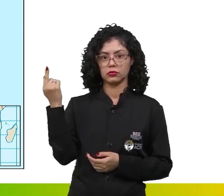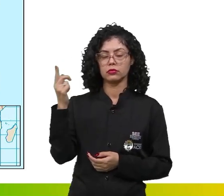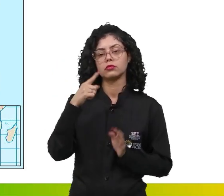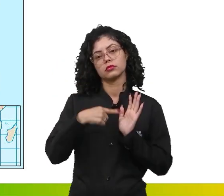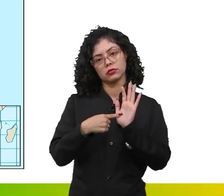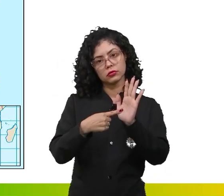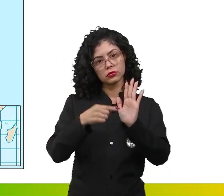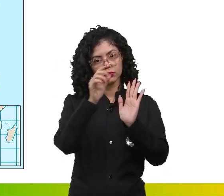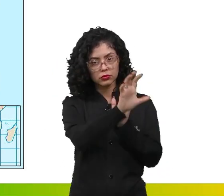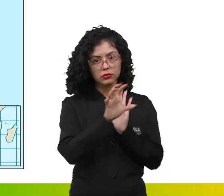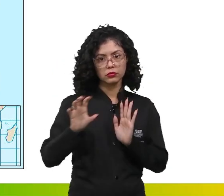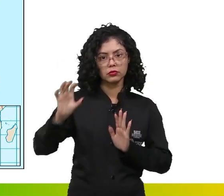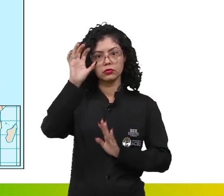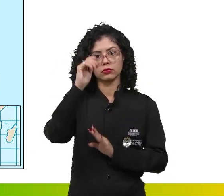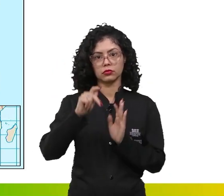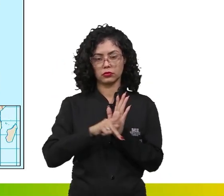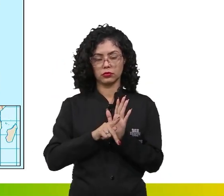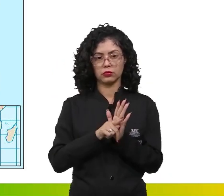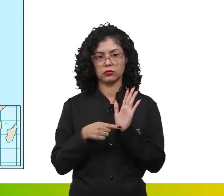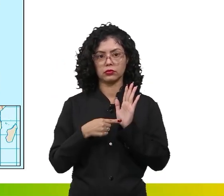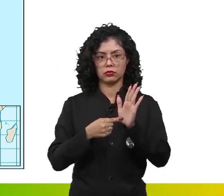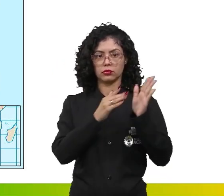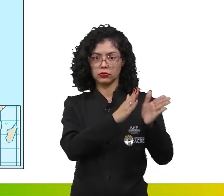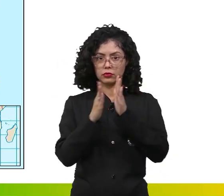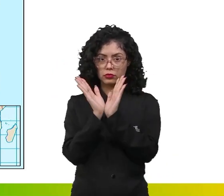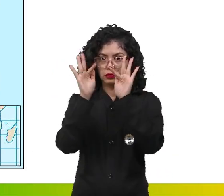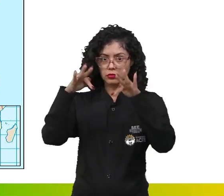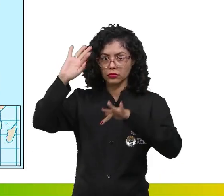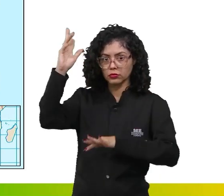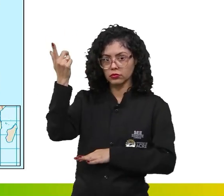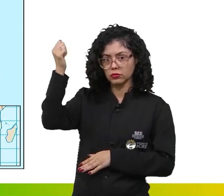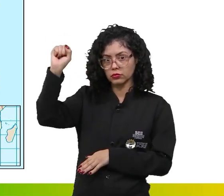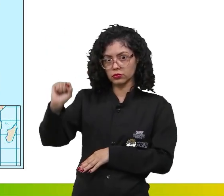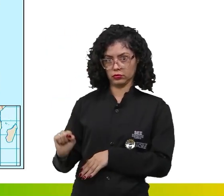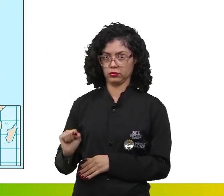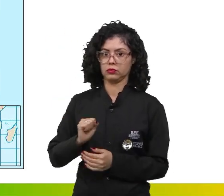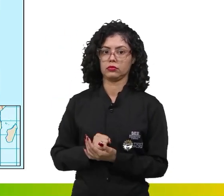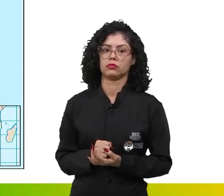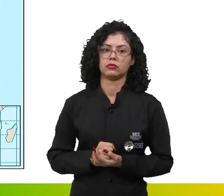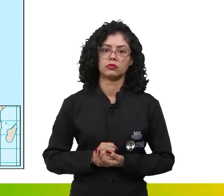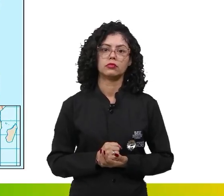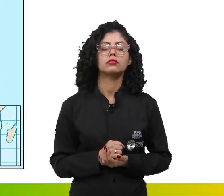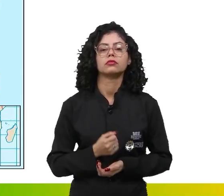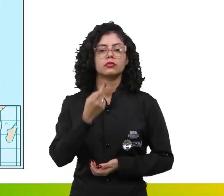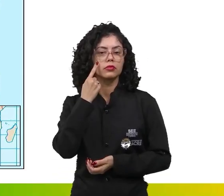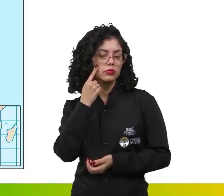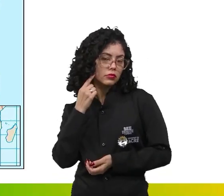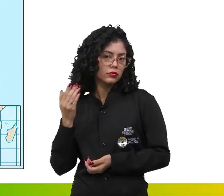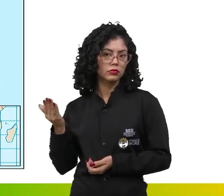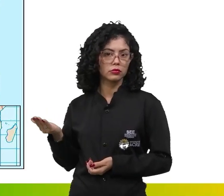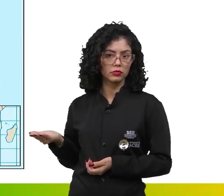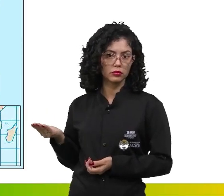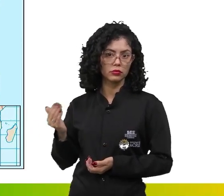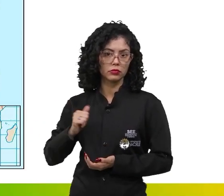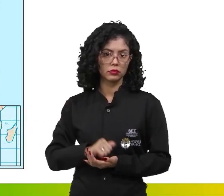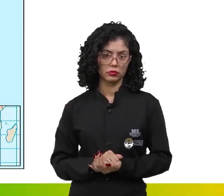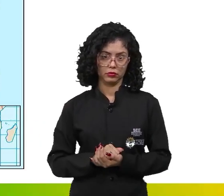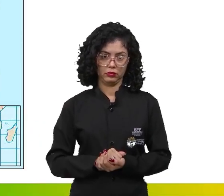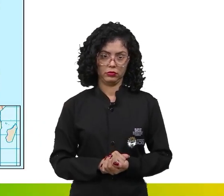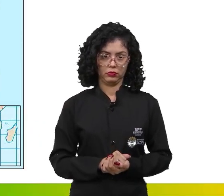geograficamente mostrar para vocês. Isso aqui é a parte final da África do Sul, tá? No mapa na África do Sul, ó. Essa região